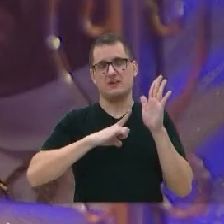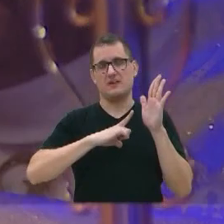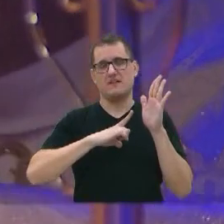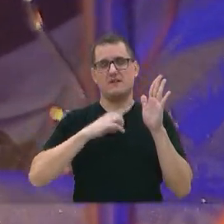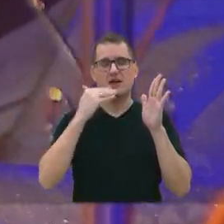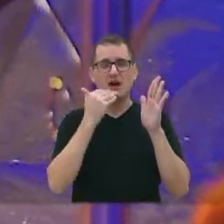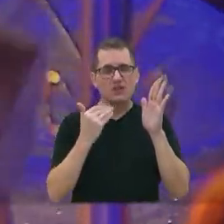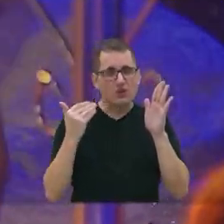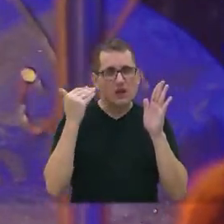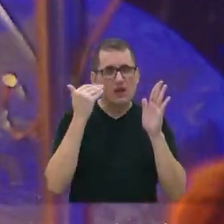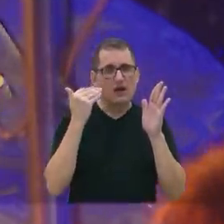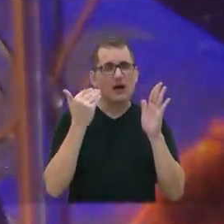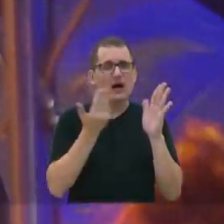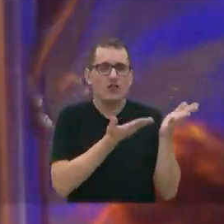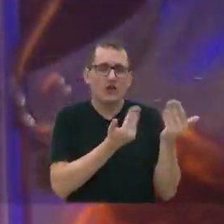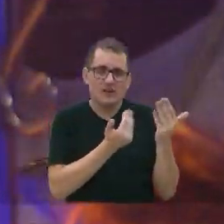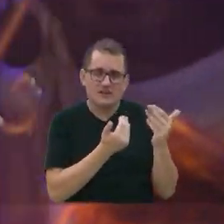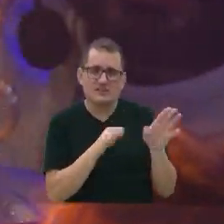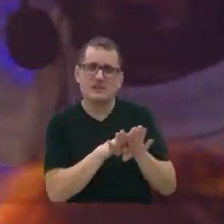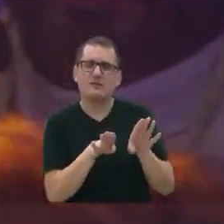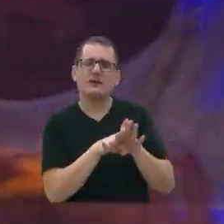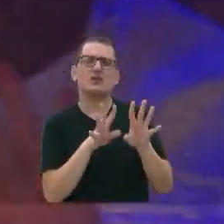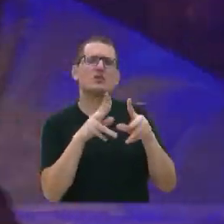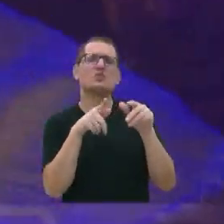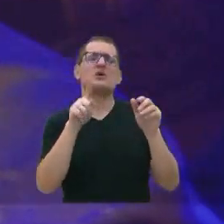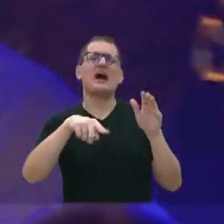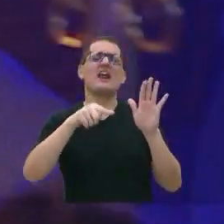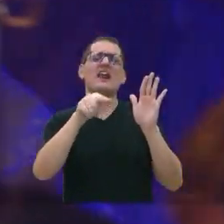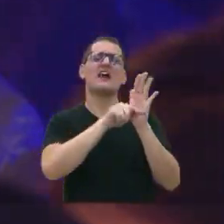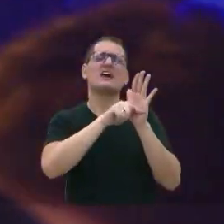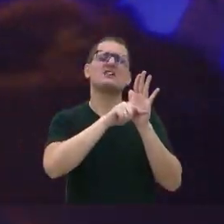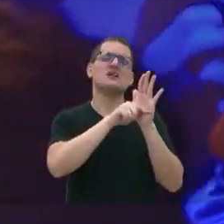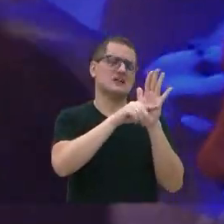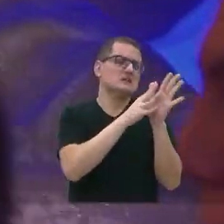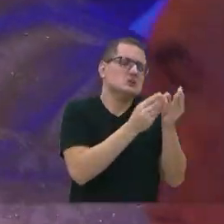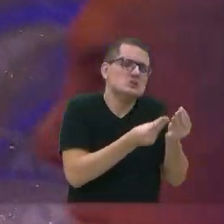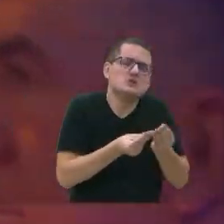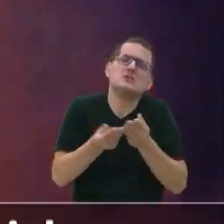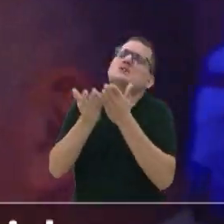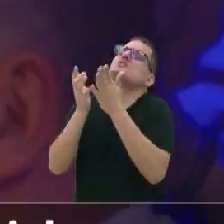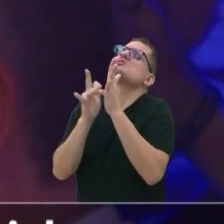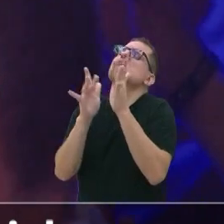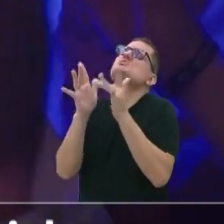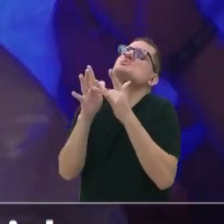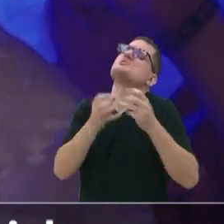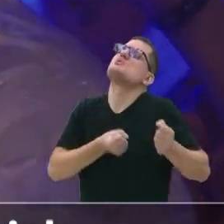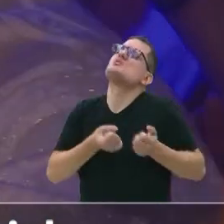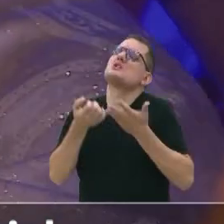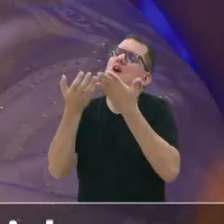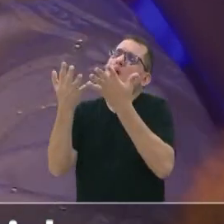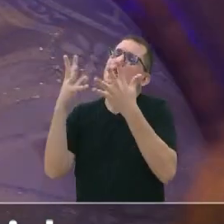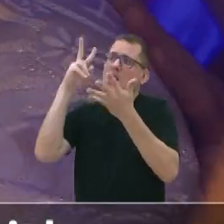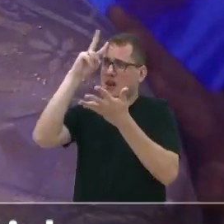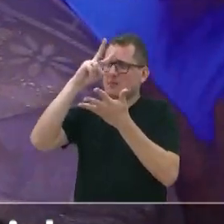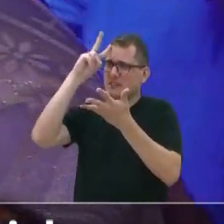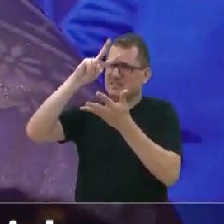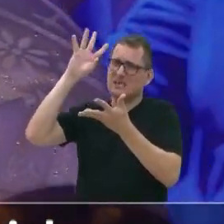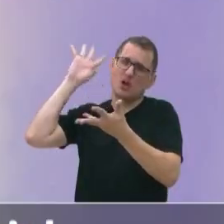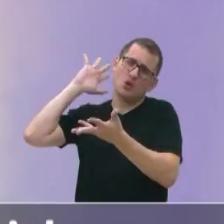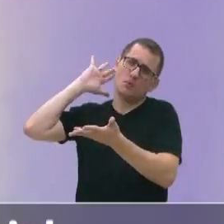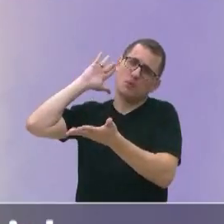sua adolescência, vai dizendo: Senhor Jesus, eu te entrego todas essas lembranças